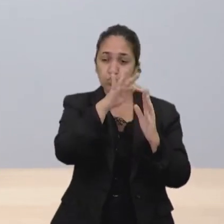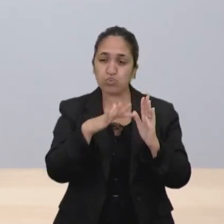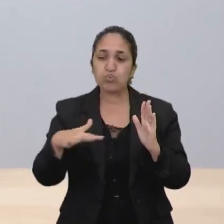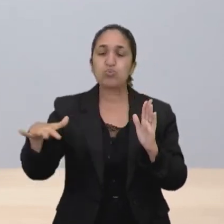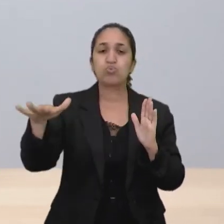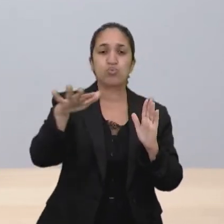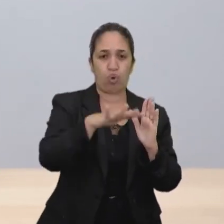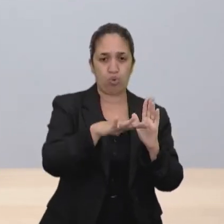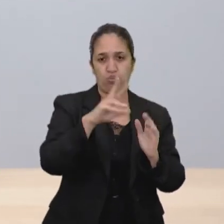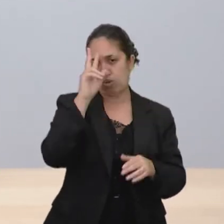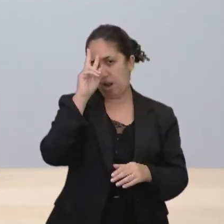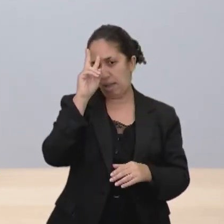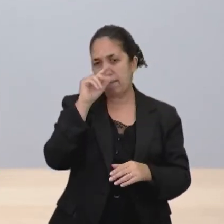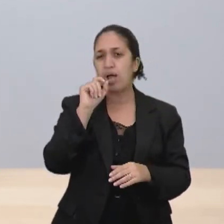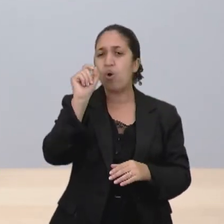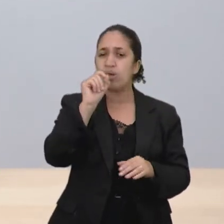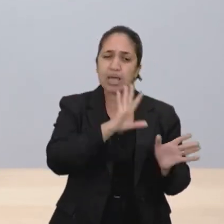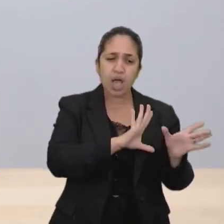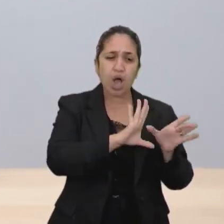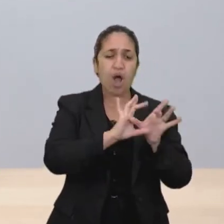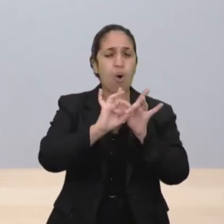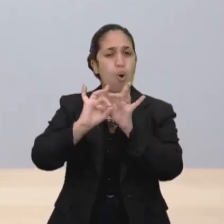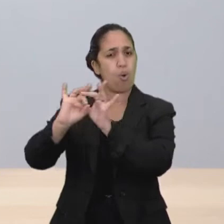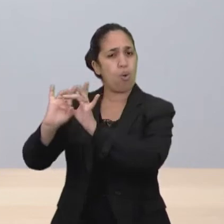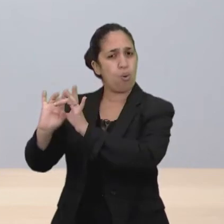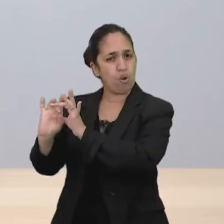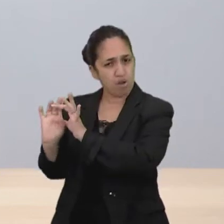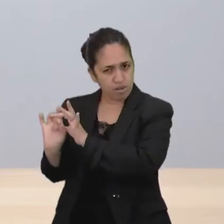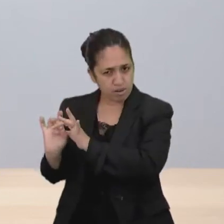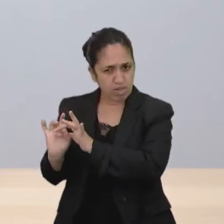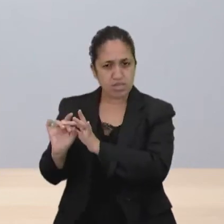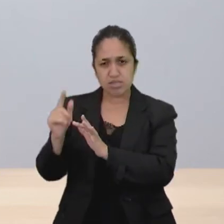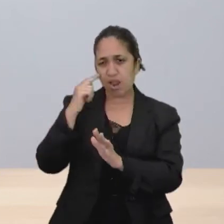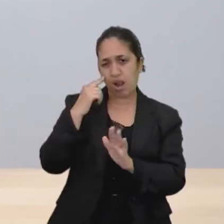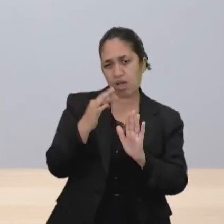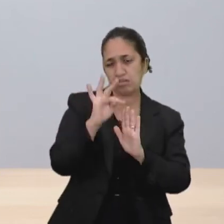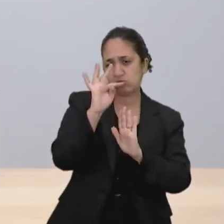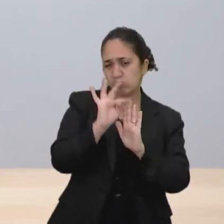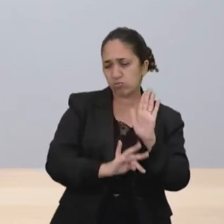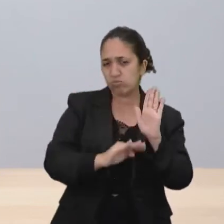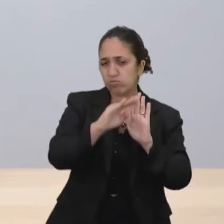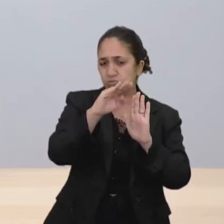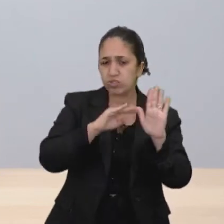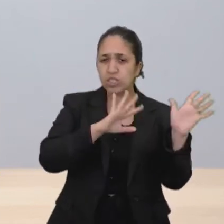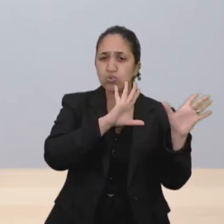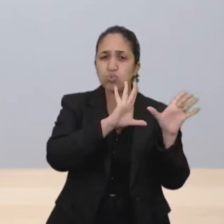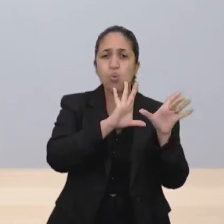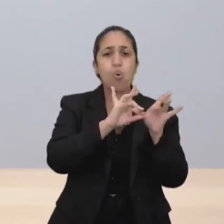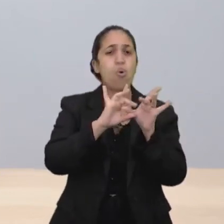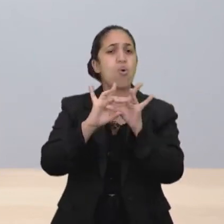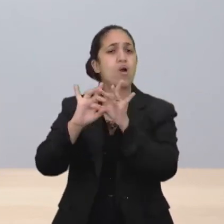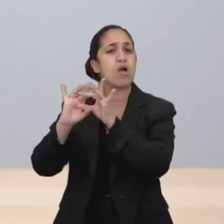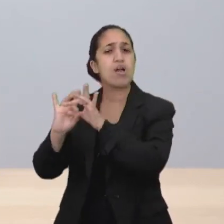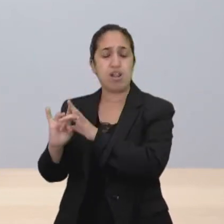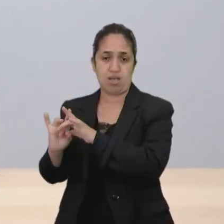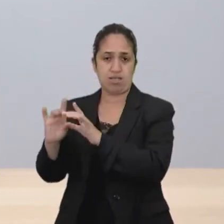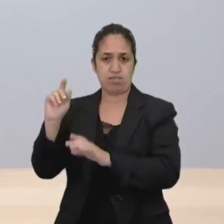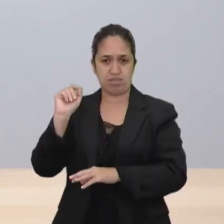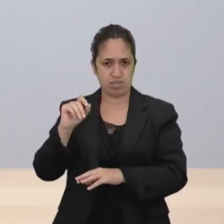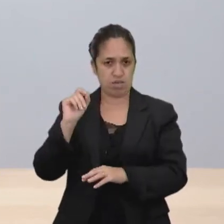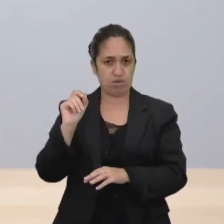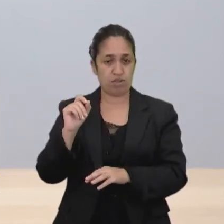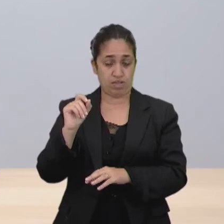a gente está lembrando de coerência, né, se a gente for lembrar na questão da textualidade, a coerência ela tem exatamente essa função